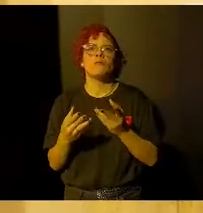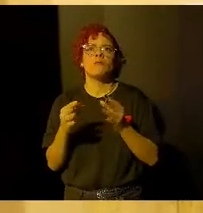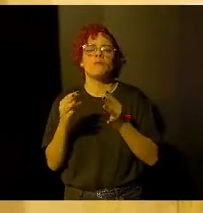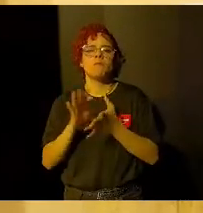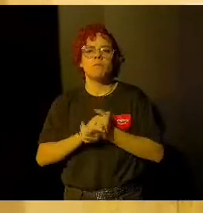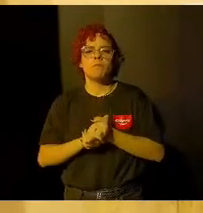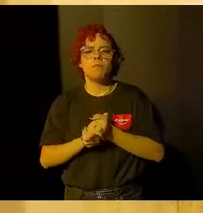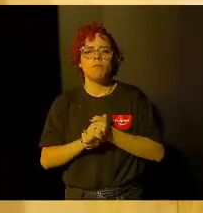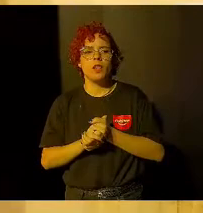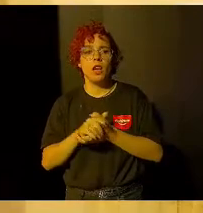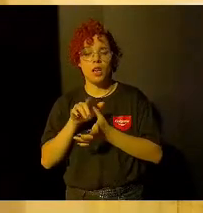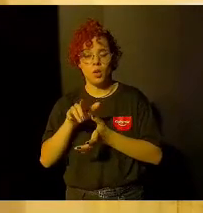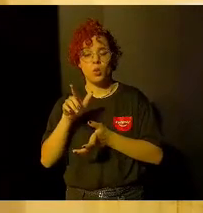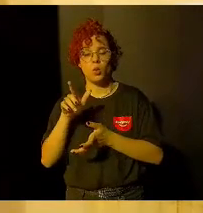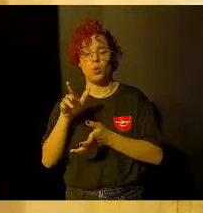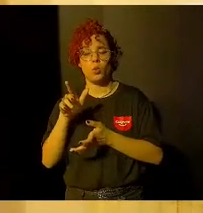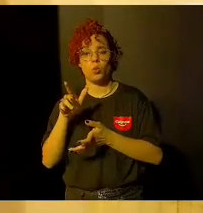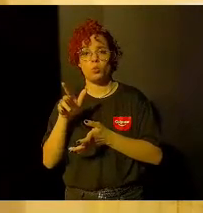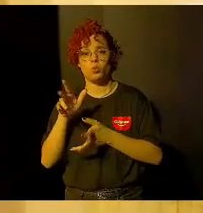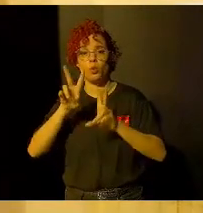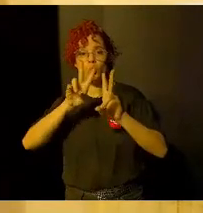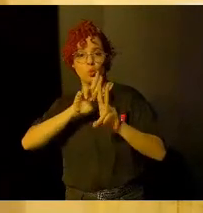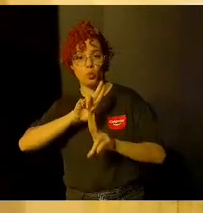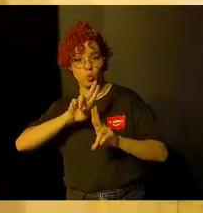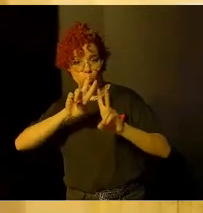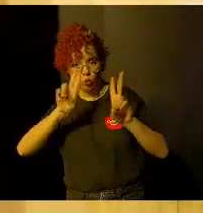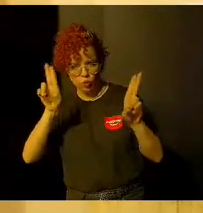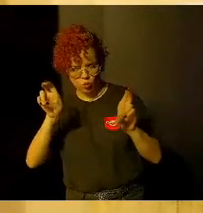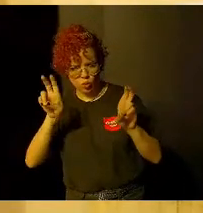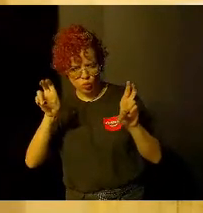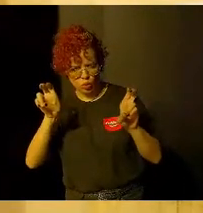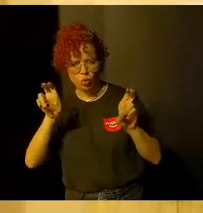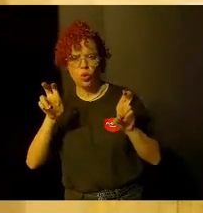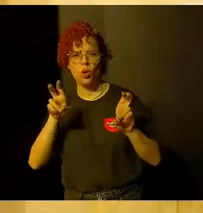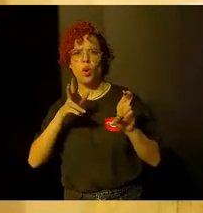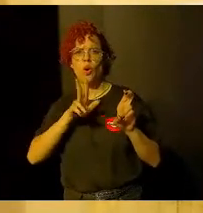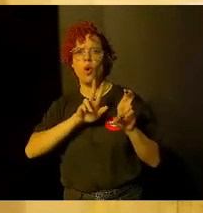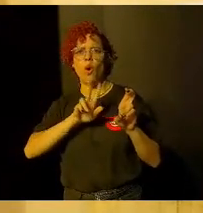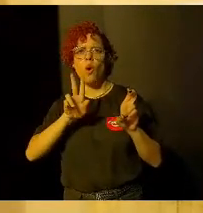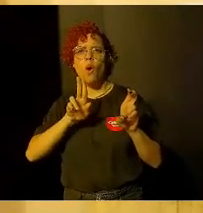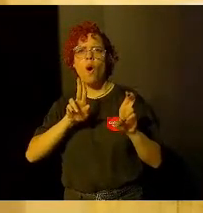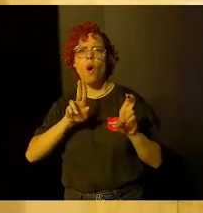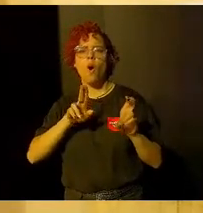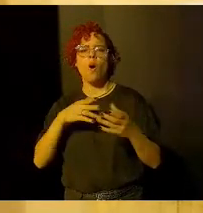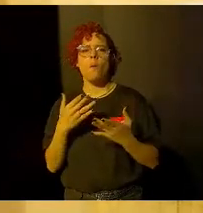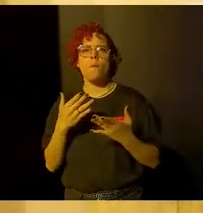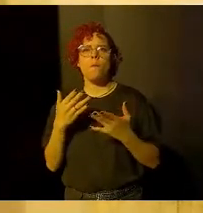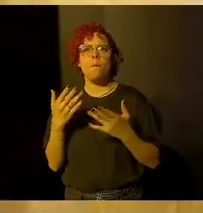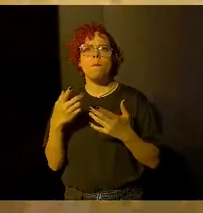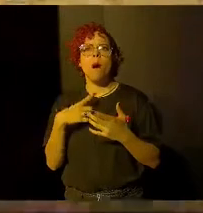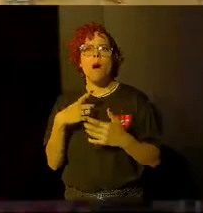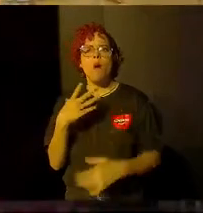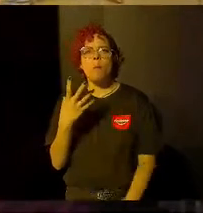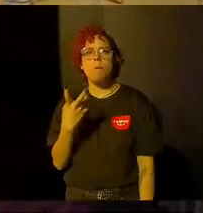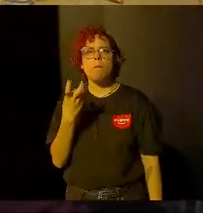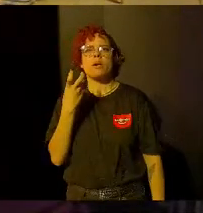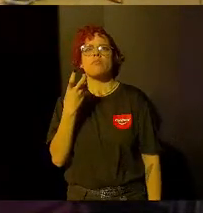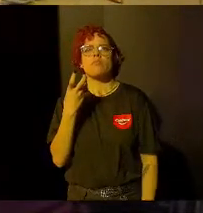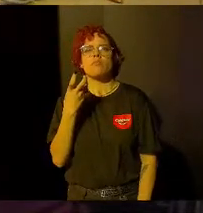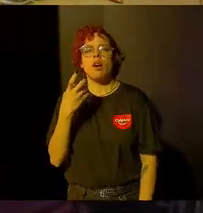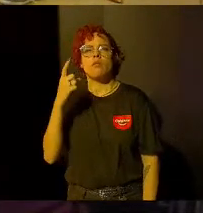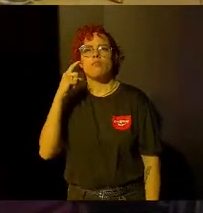é a que tá no título Meu irmão eu mesmo que esse jogo do espelhamento então foi dessa forma que eu pensei